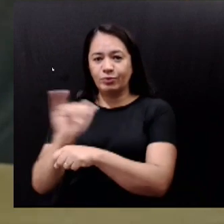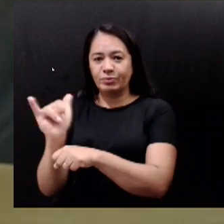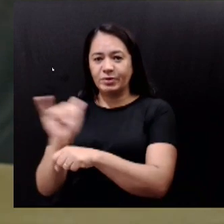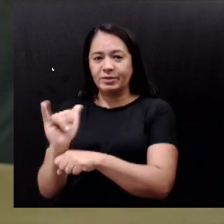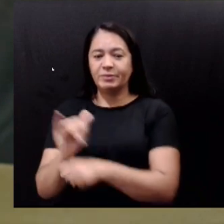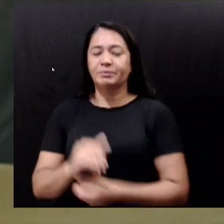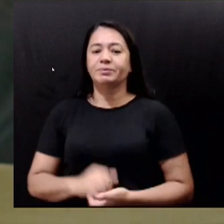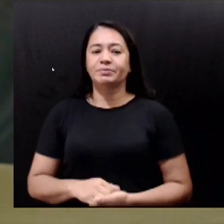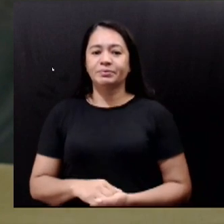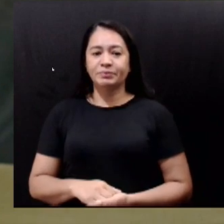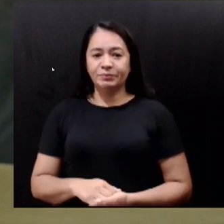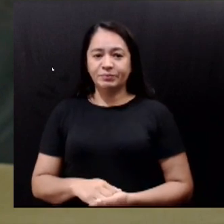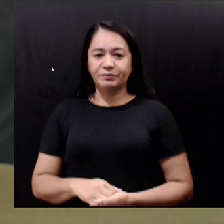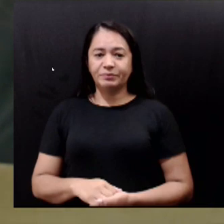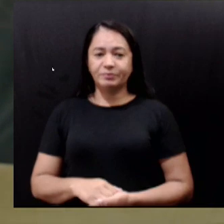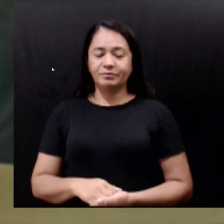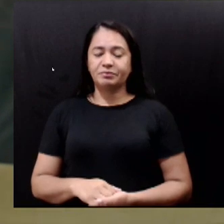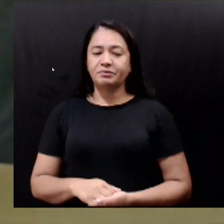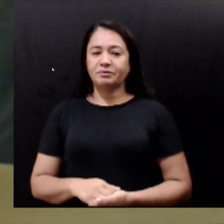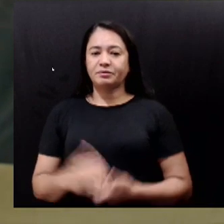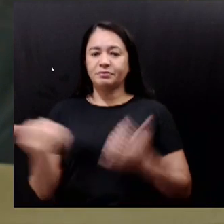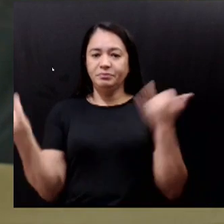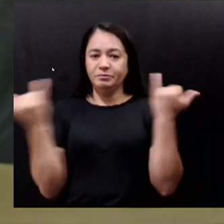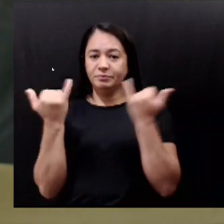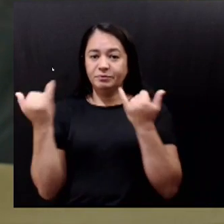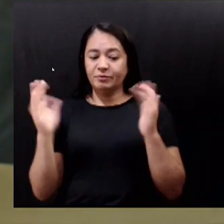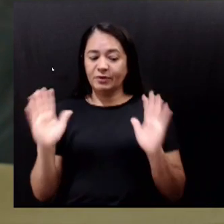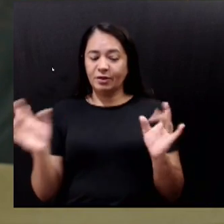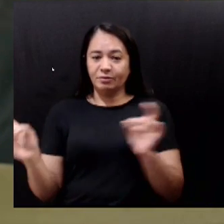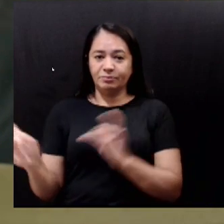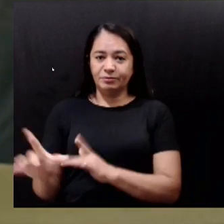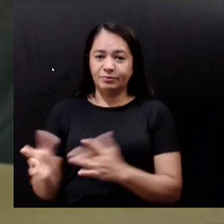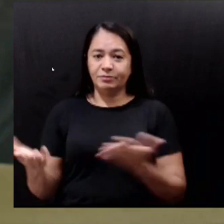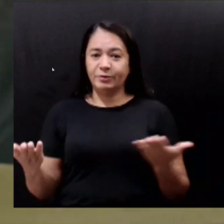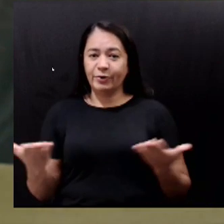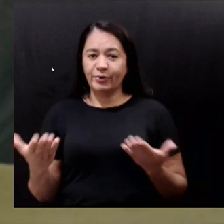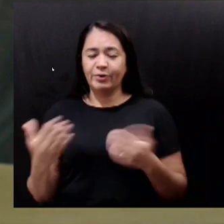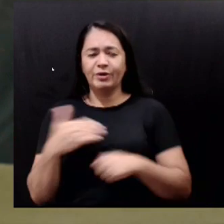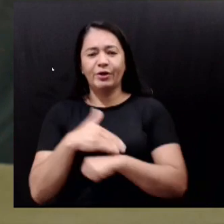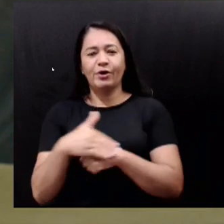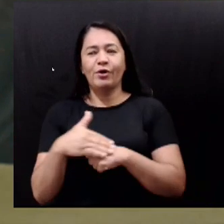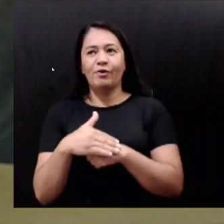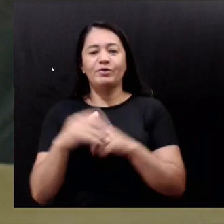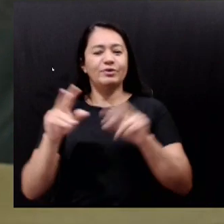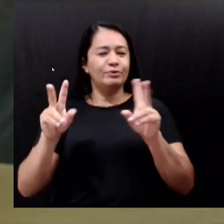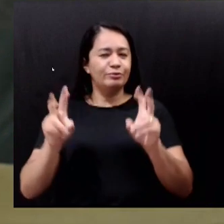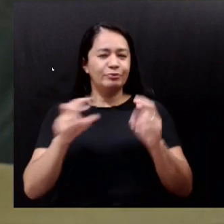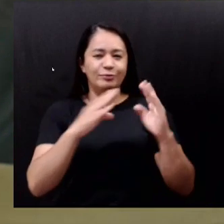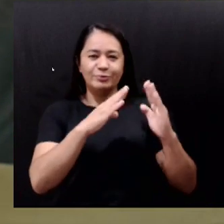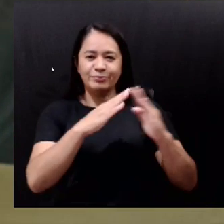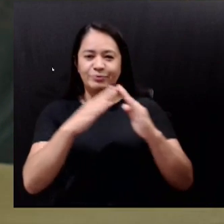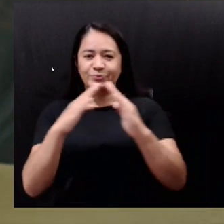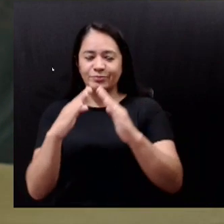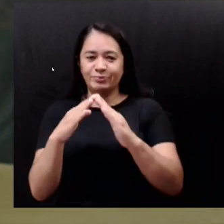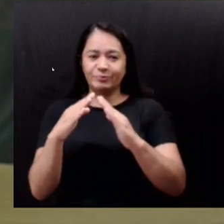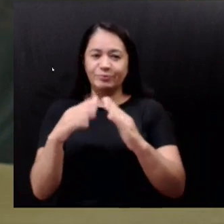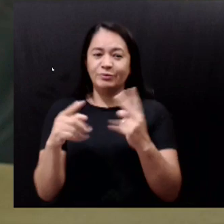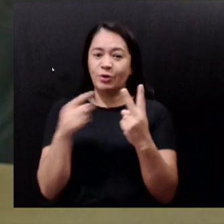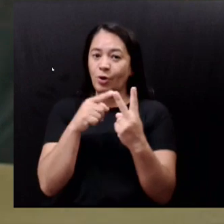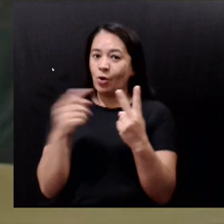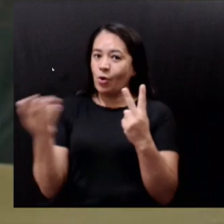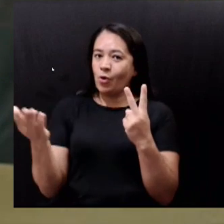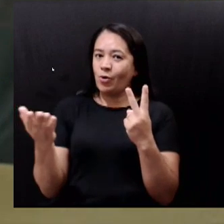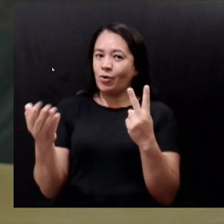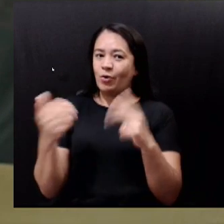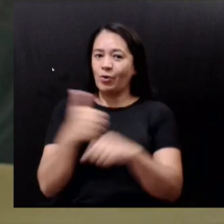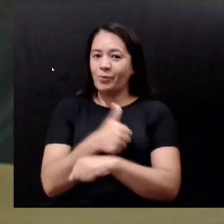bem, atualizadas as informações, daqui a pouquinho a gente vai falar de vizinhança, hein, com os nossos especialistas. Temos aqui uma psicóloga e um